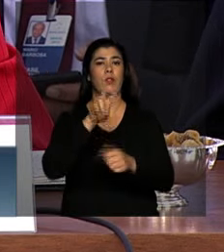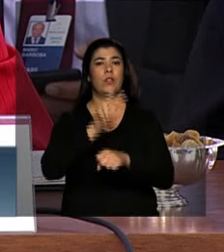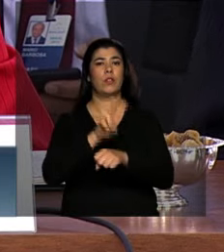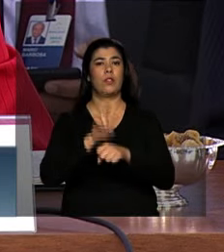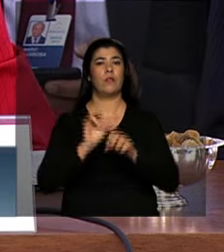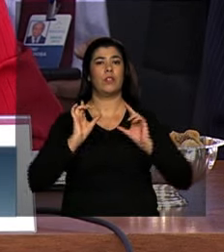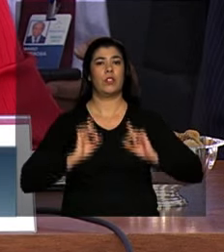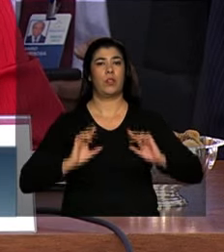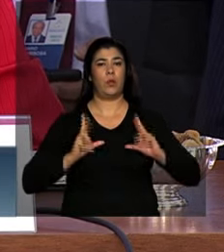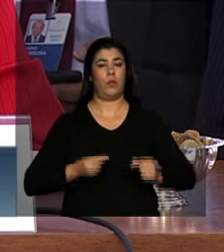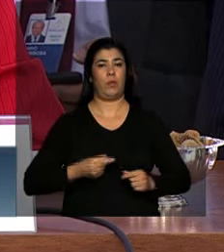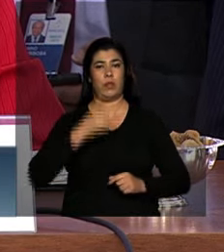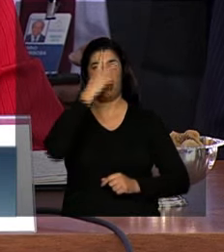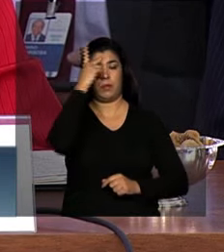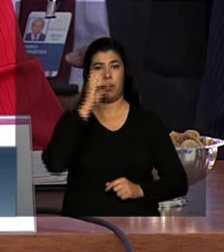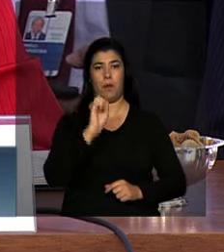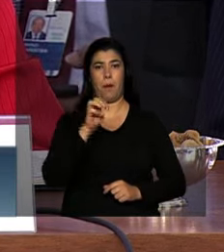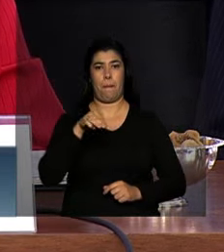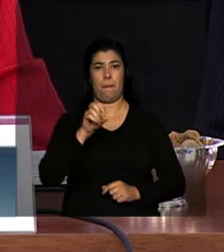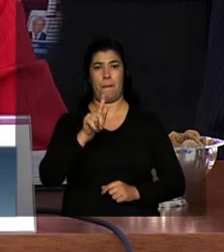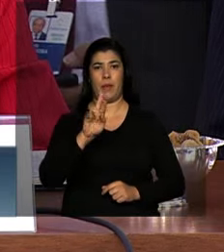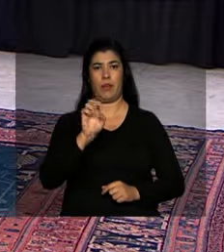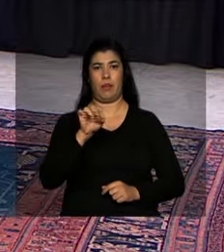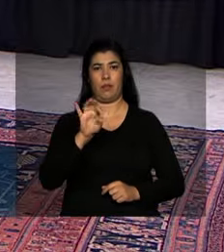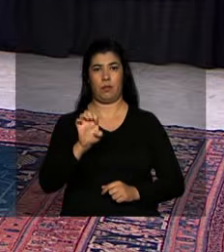dos Migrantes.